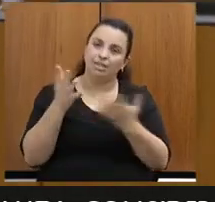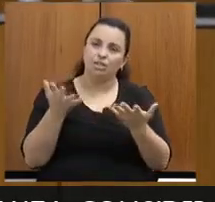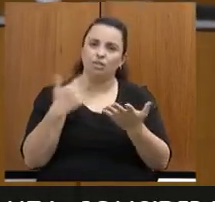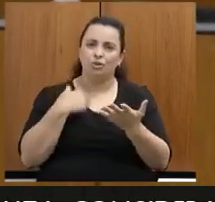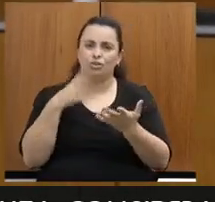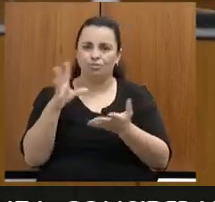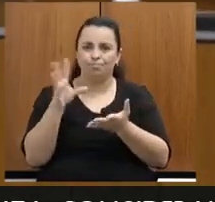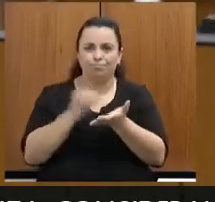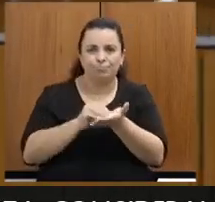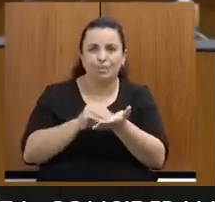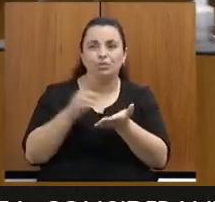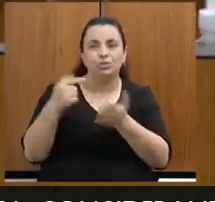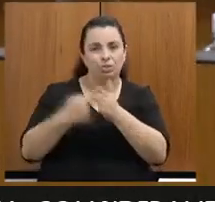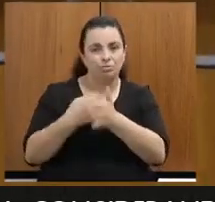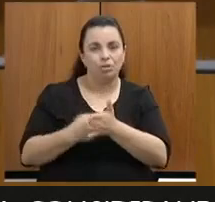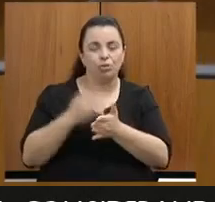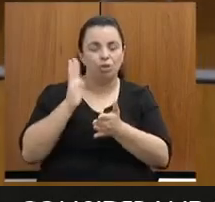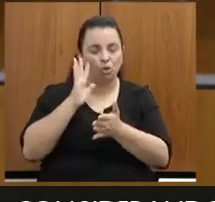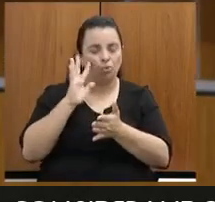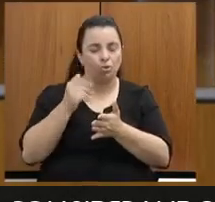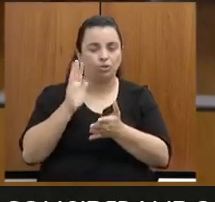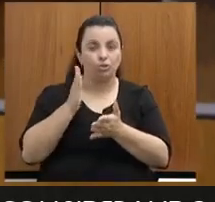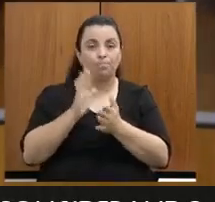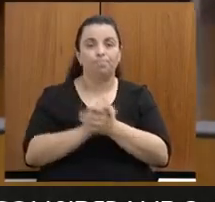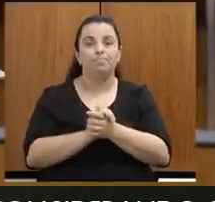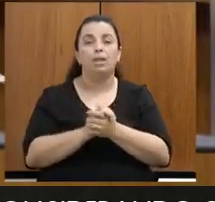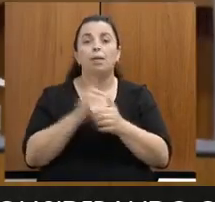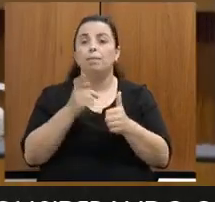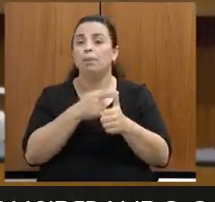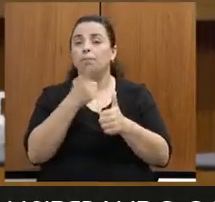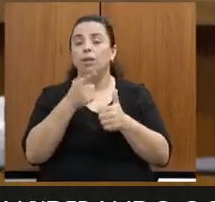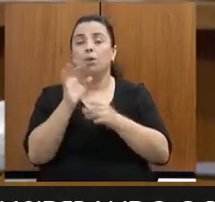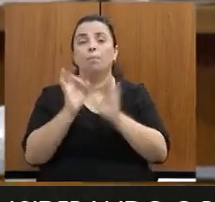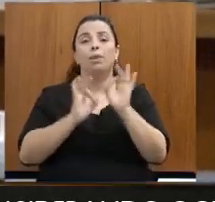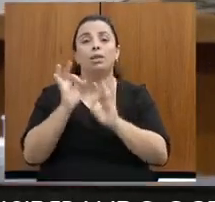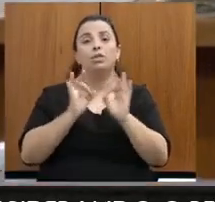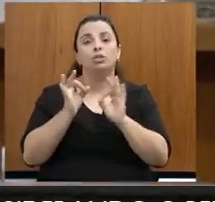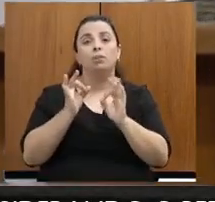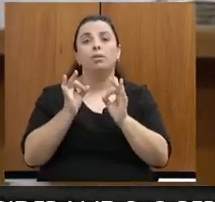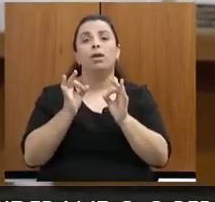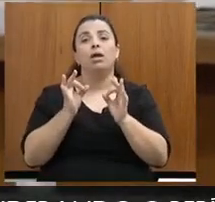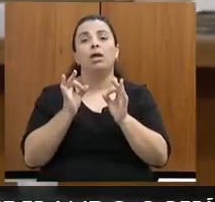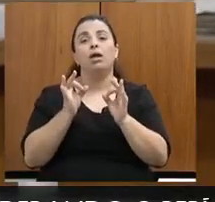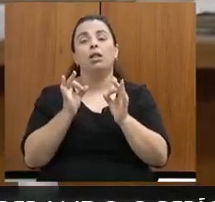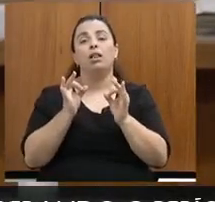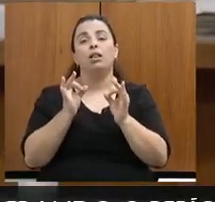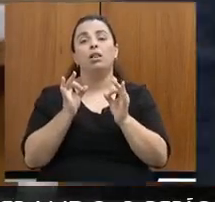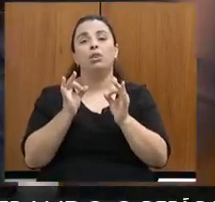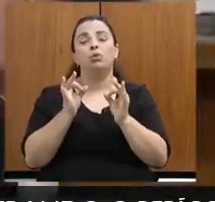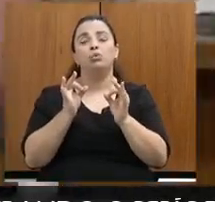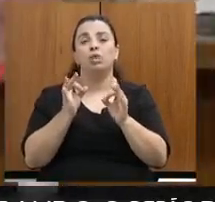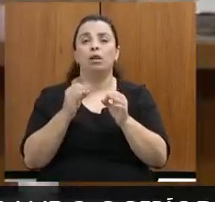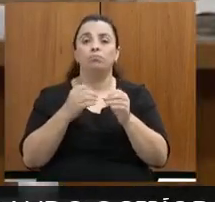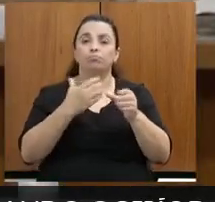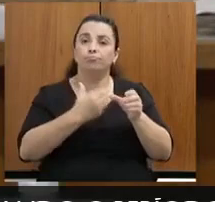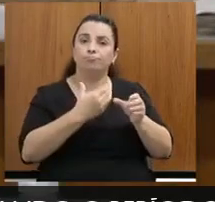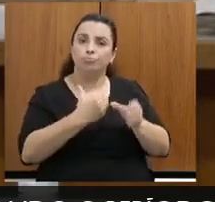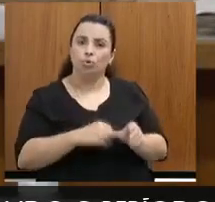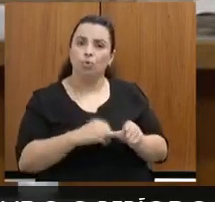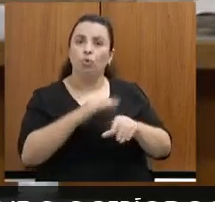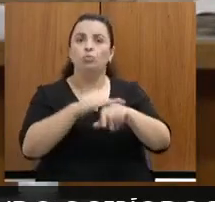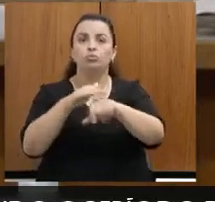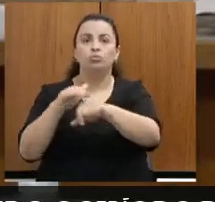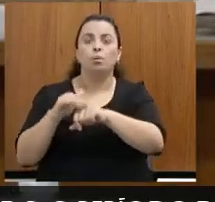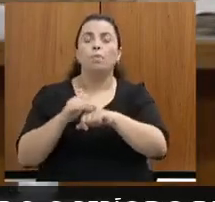né primeiro sobre o planejamento em relação ao nosso efetivo né